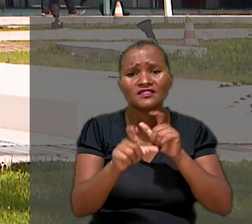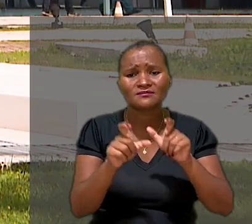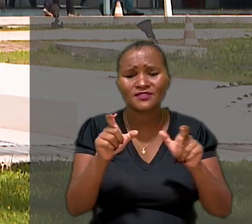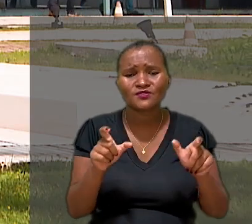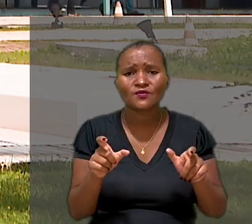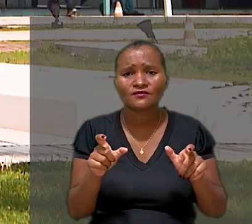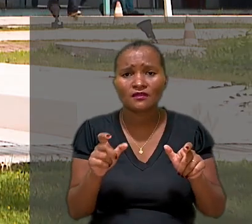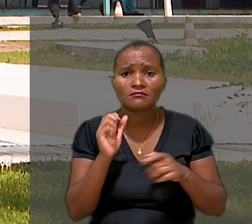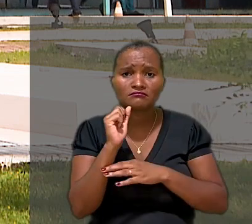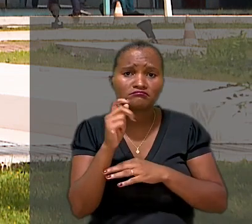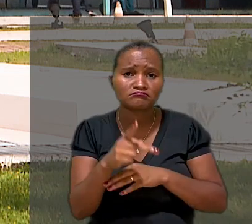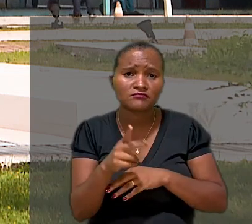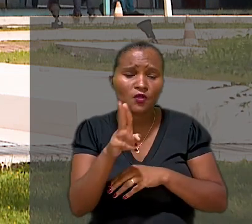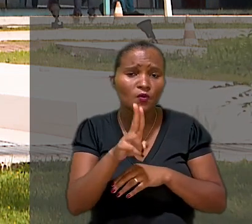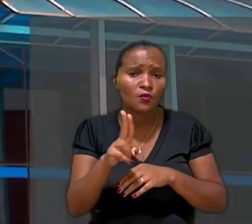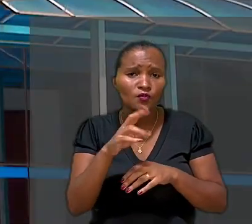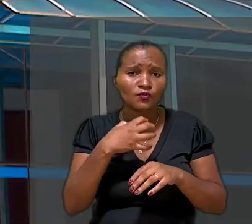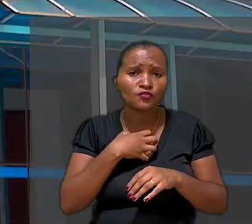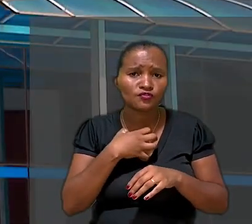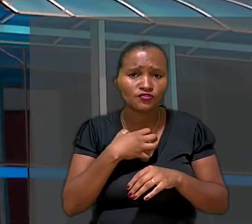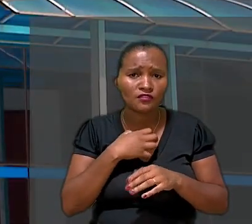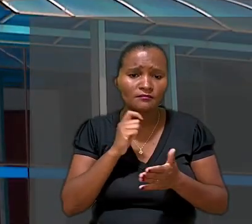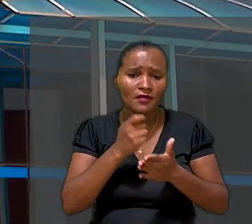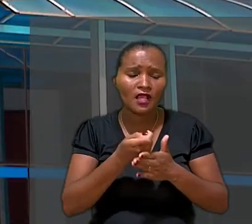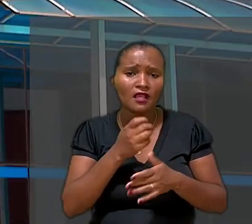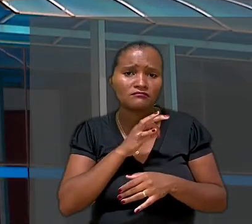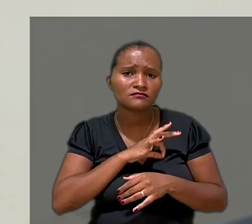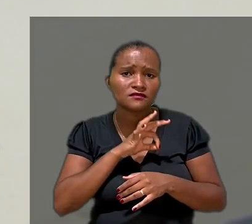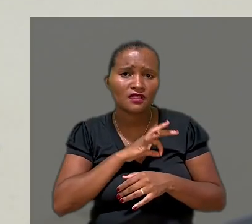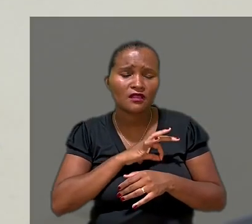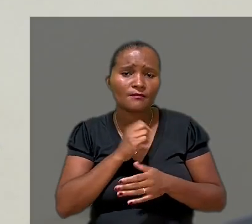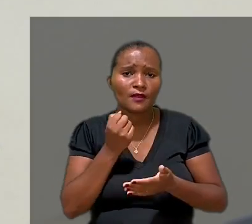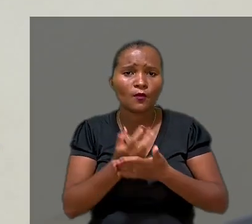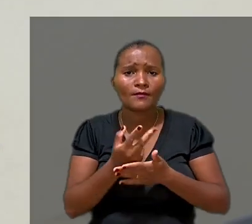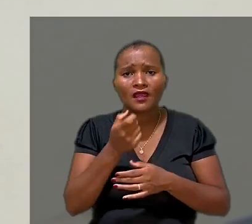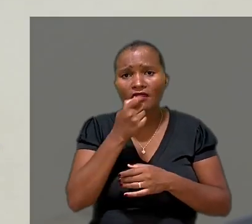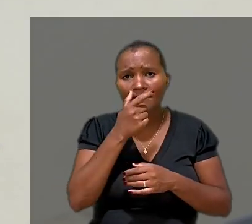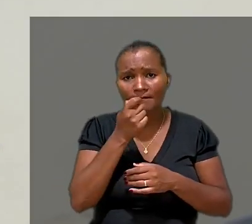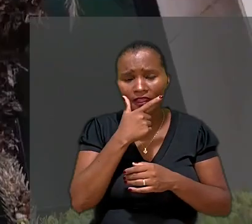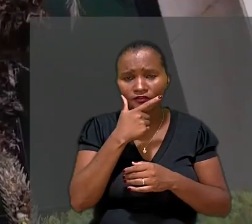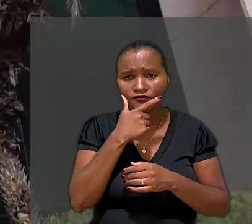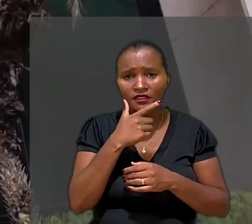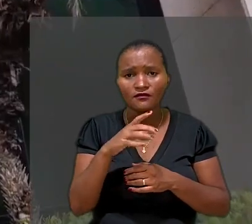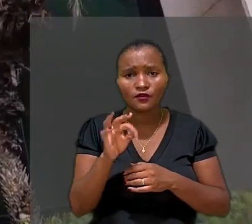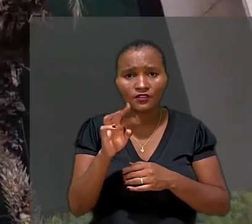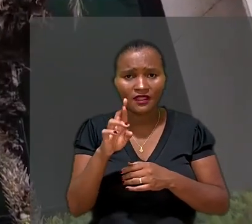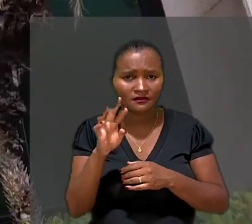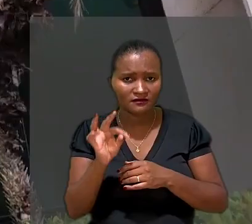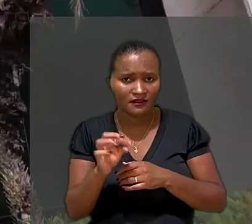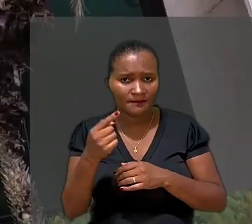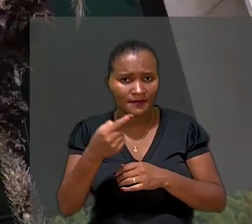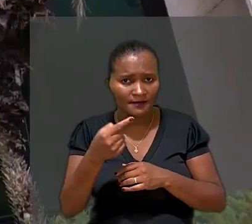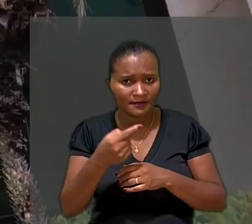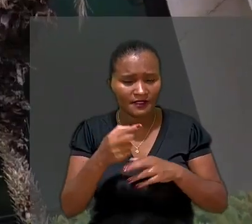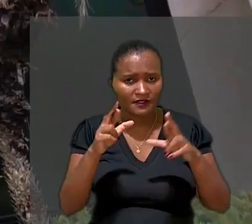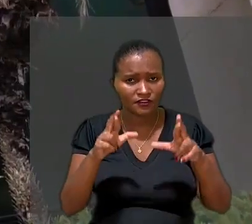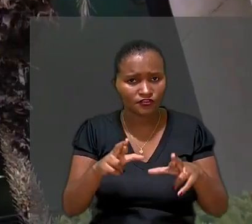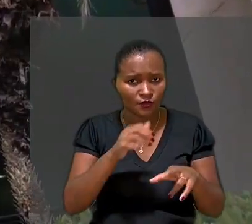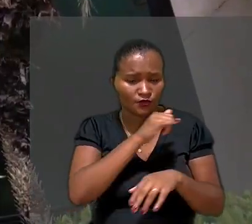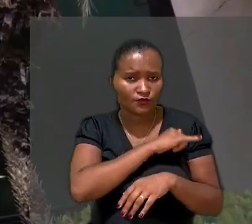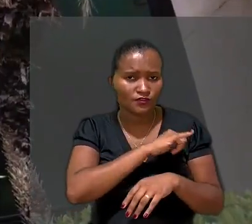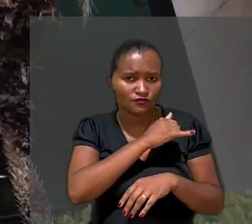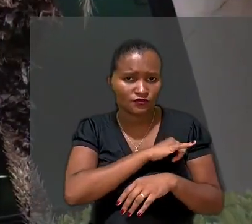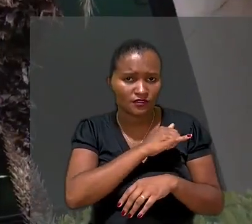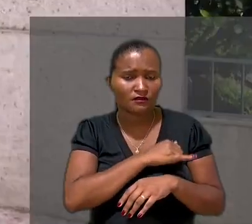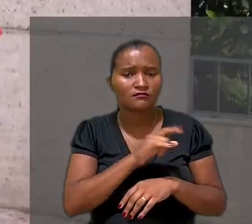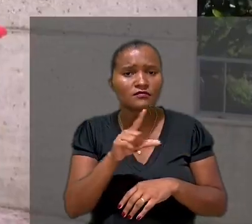A aposentadoria seria o único meio de subsistência usado em parte para comprar remédios. O Tribunal Regional do Trabalho da Primeira Região, no